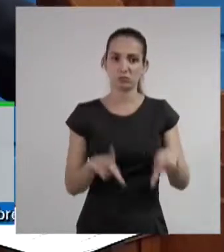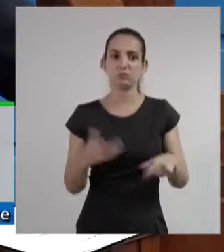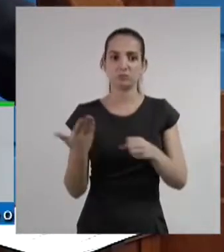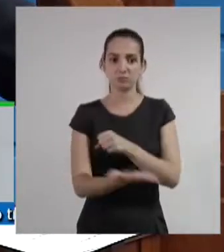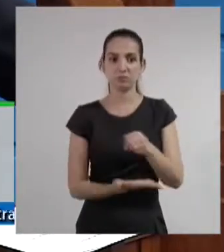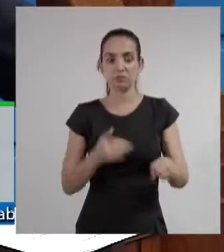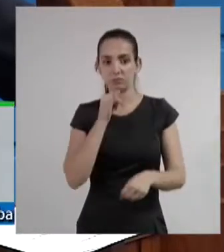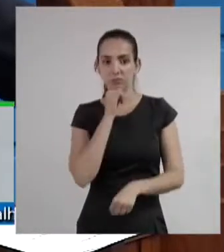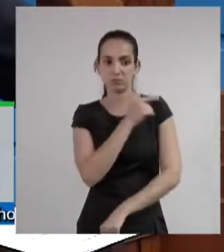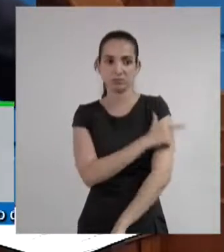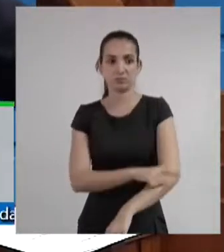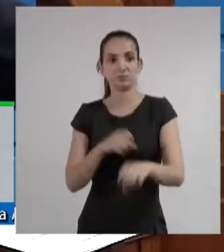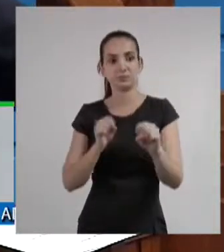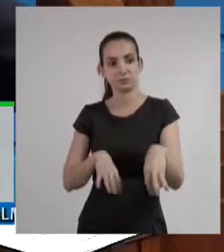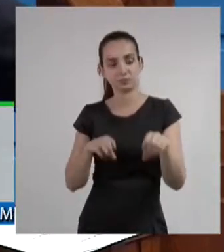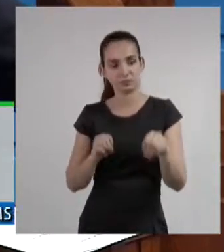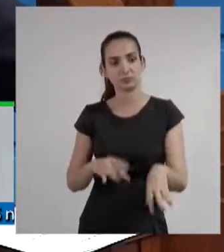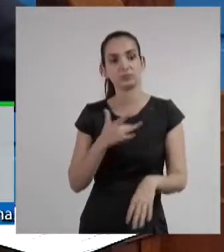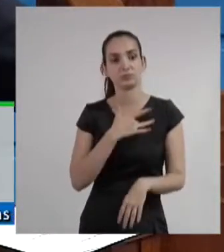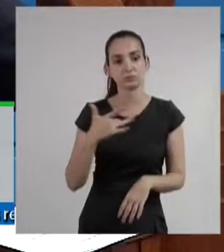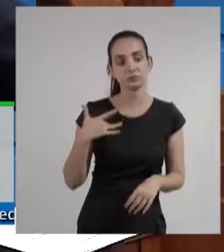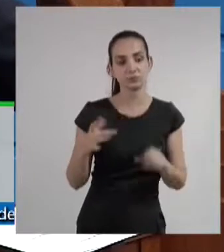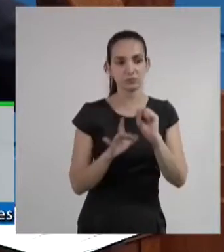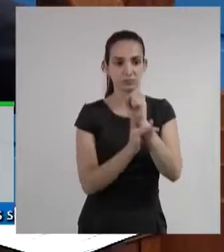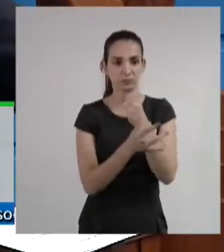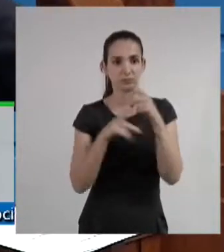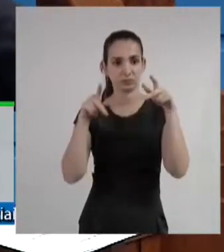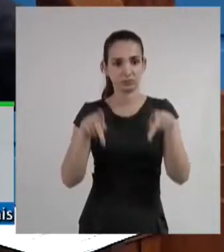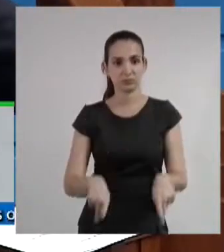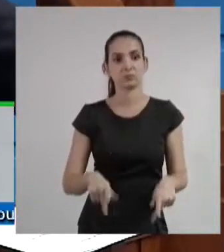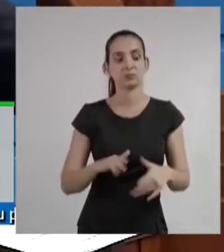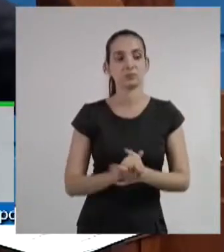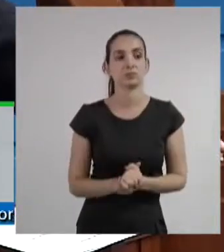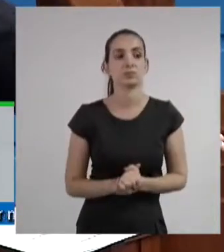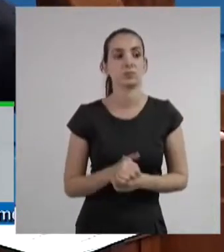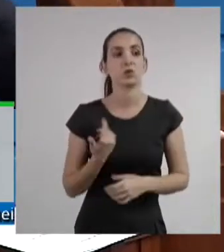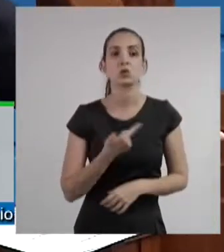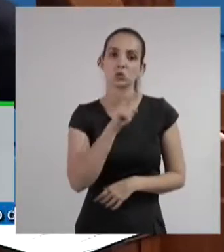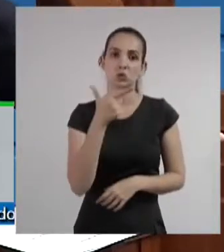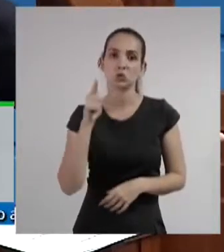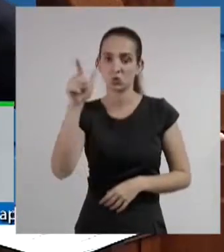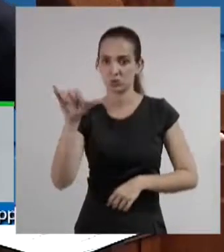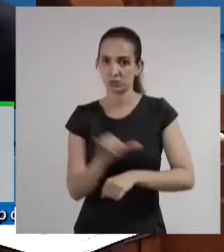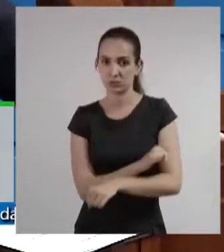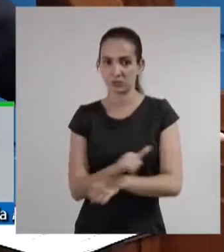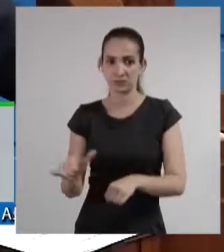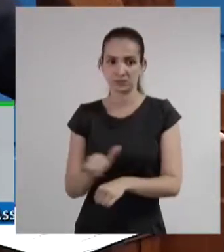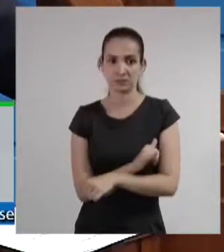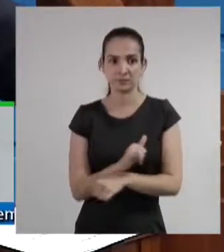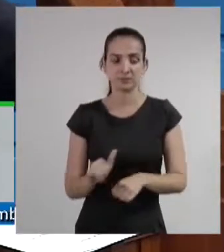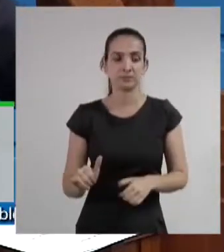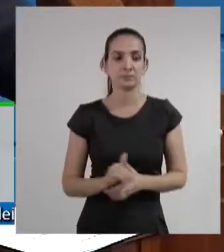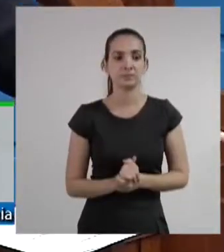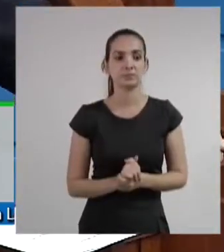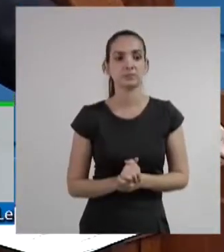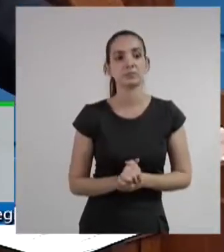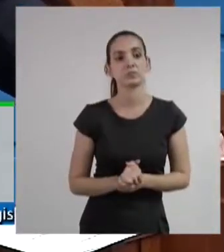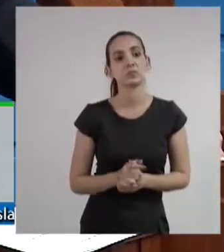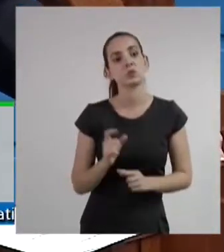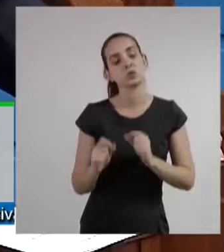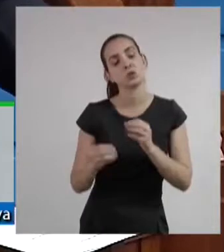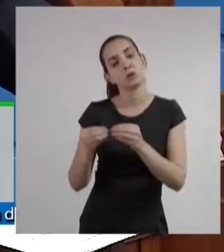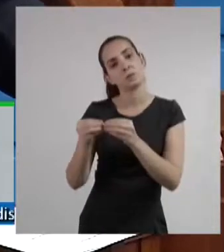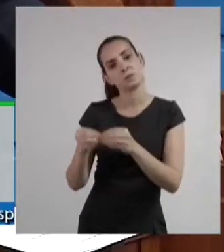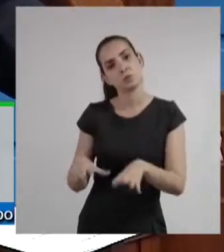como educação, saúde, segurança pública e outros setores, em detrimento